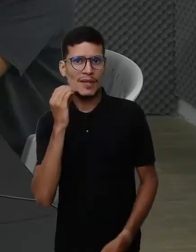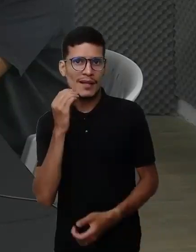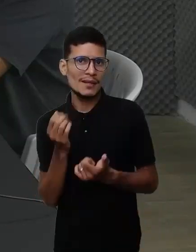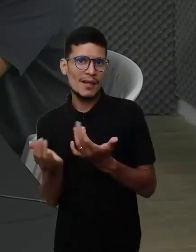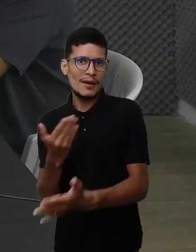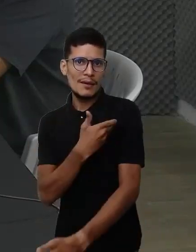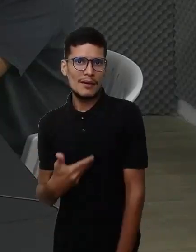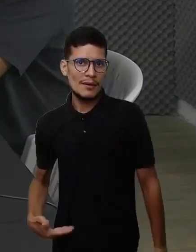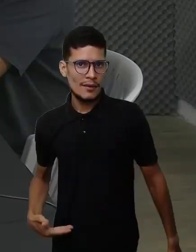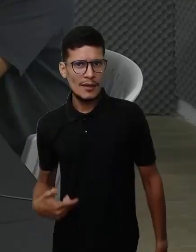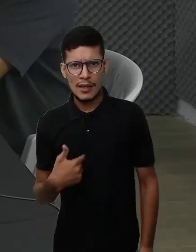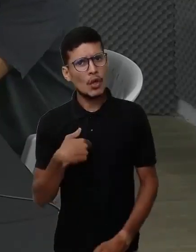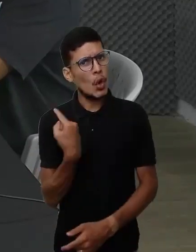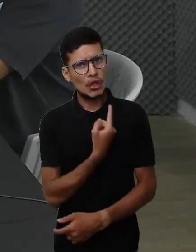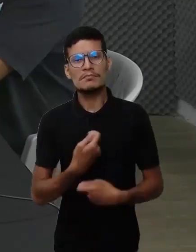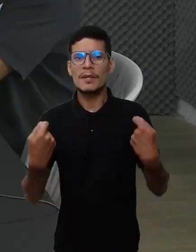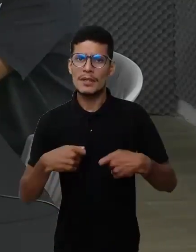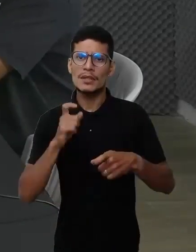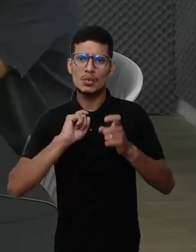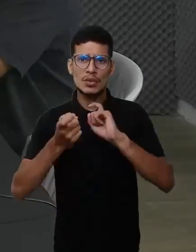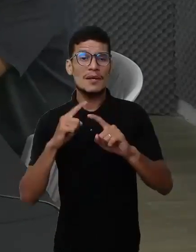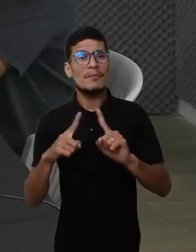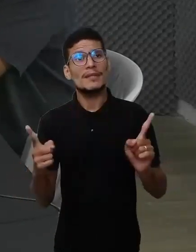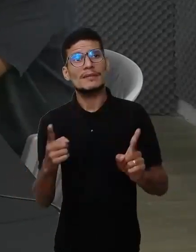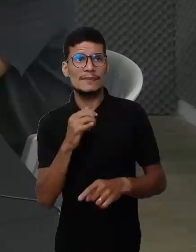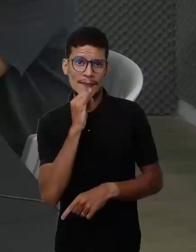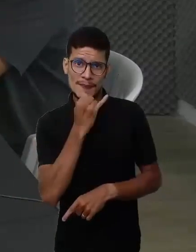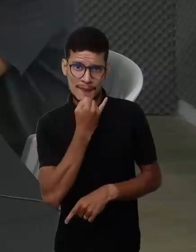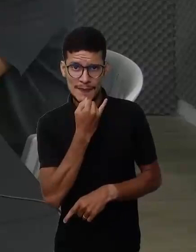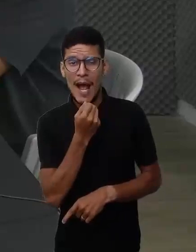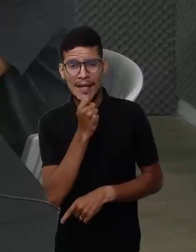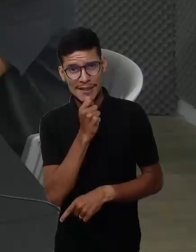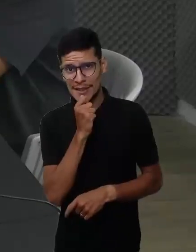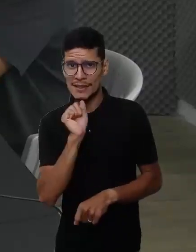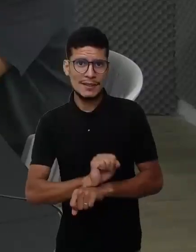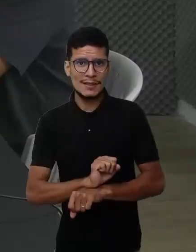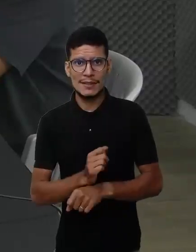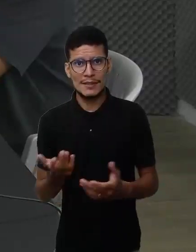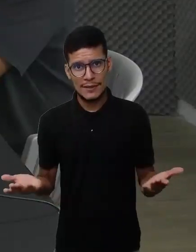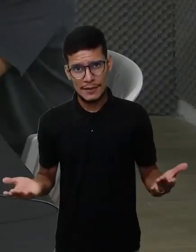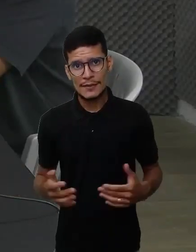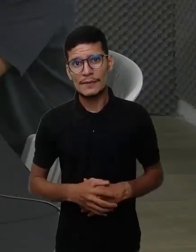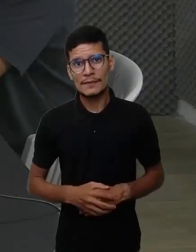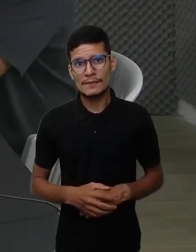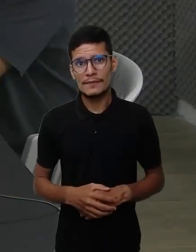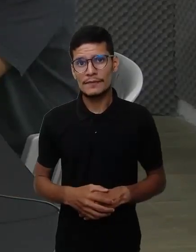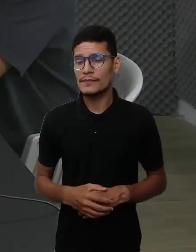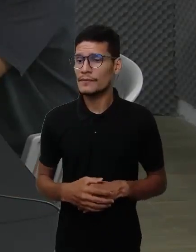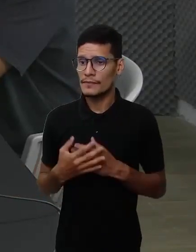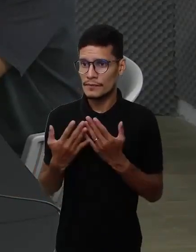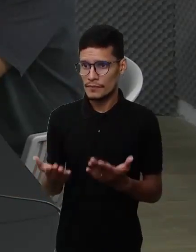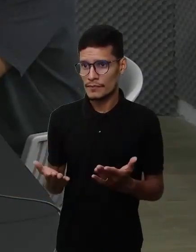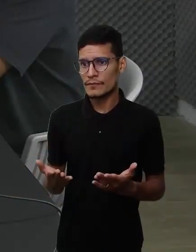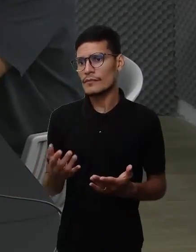discutir. Eu não estou me omitindo de discutir isso. Sim, Mas é sim. muito infeliz que a gente esteja ainda Sim, nesse sim, paradigma. sim. O Arroyo, ele escreveu, quando